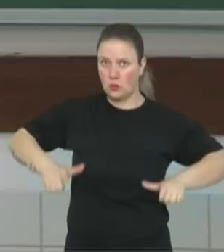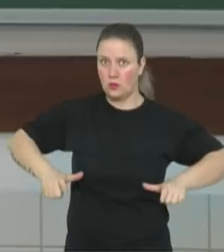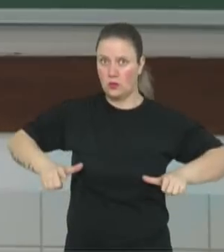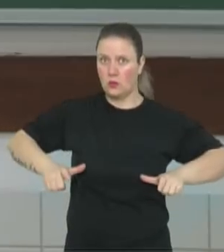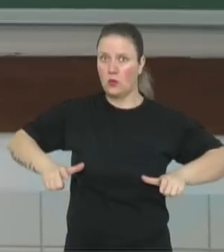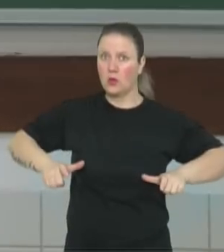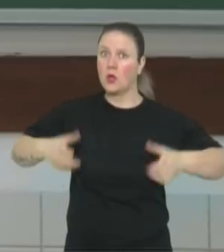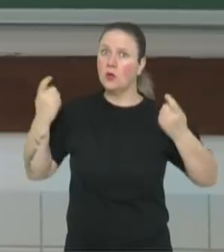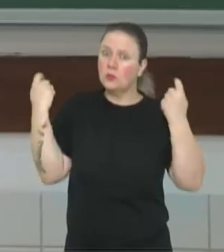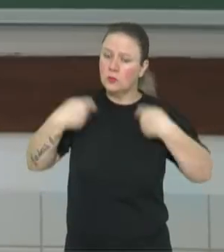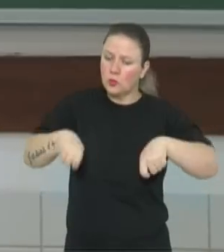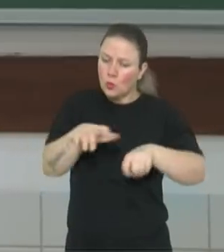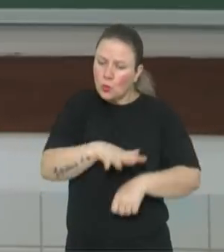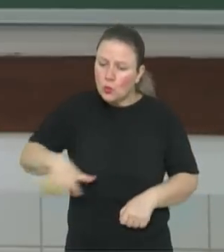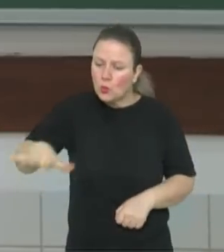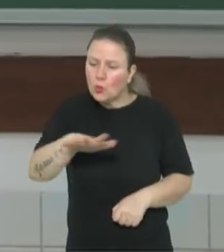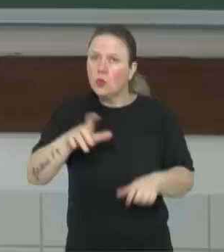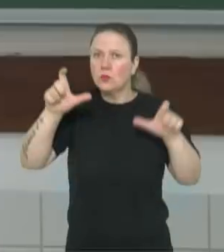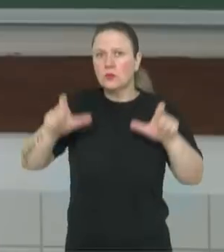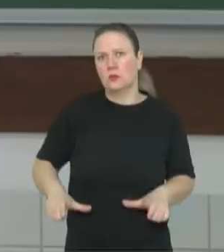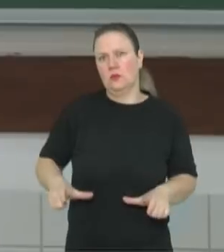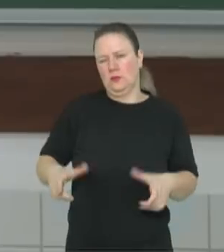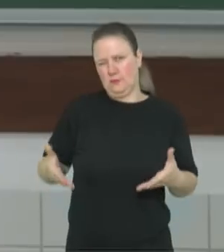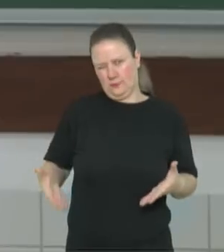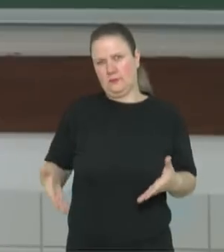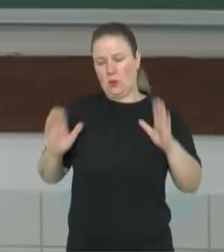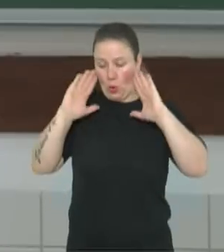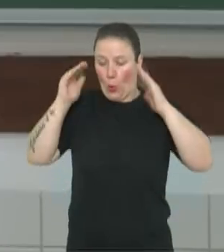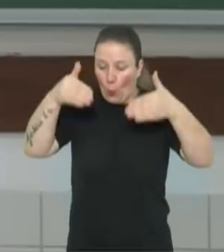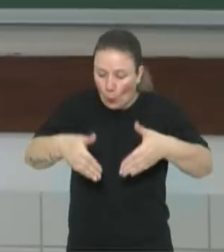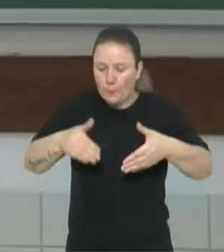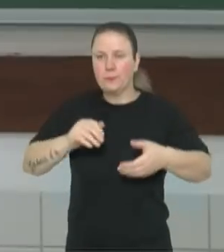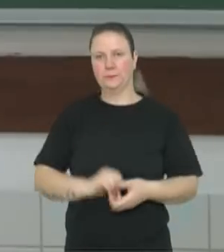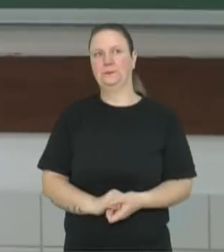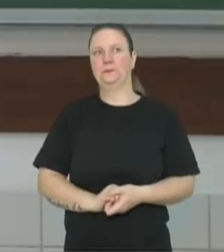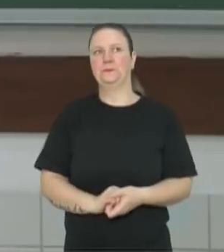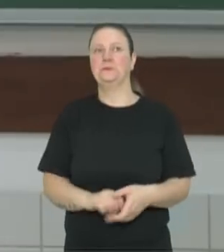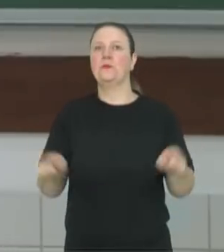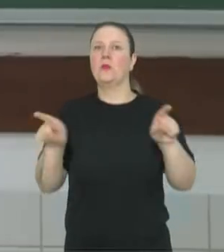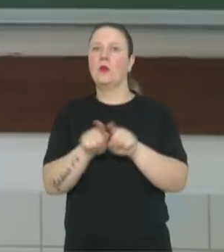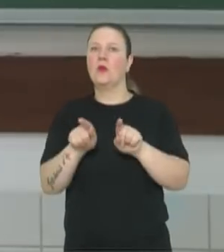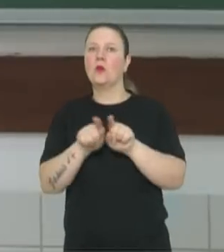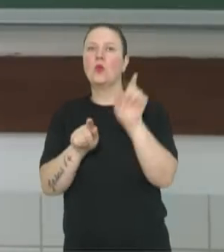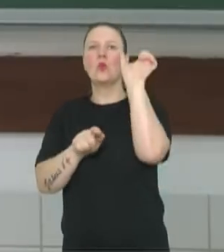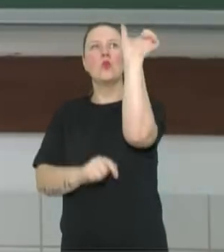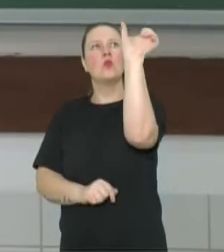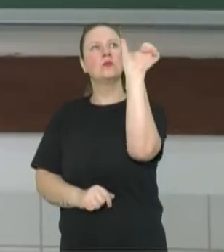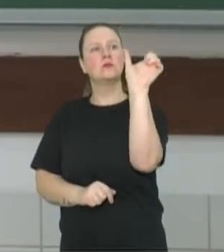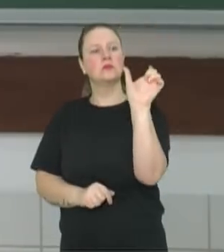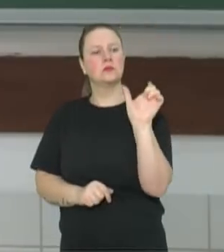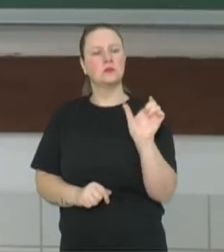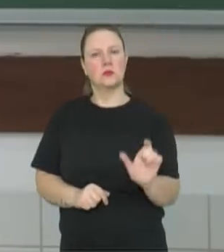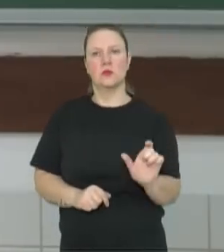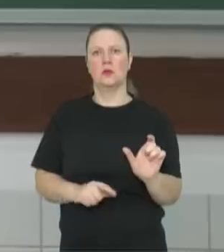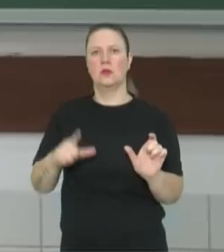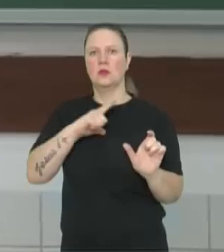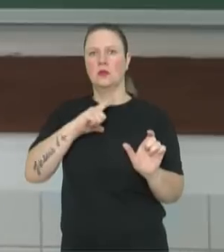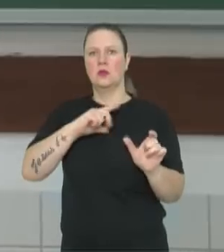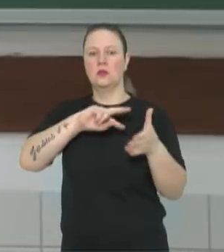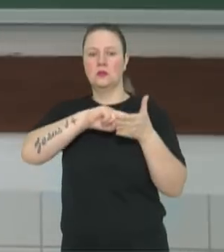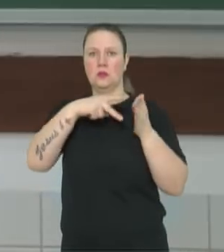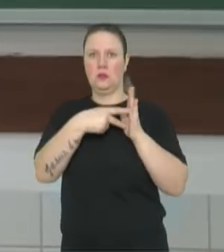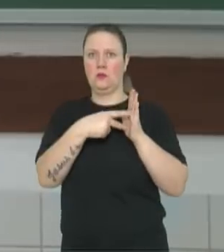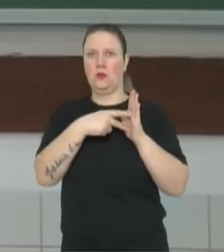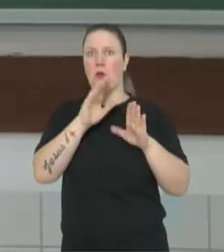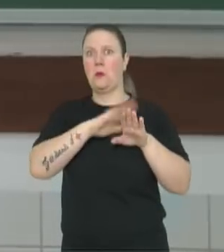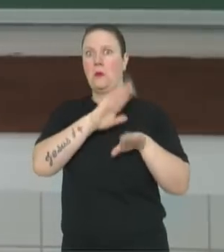eu preciso de um espaço, de um lugar, certo? E aí então nós vimos essas palavras que elas têm mais de um